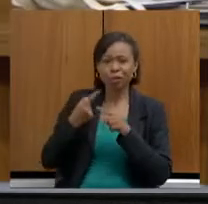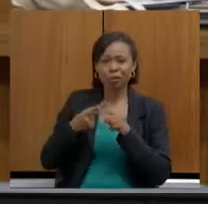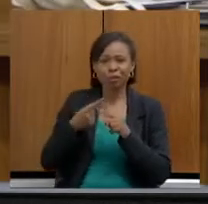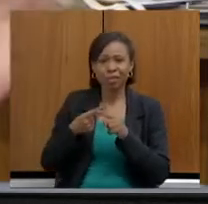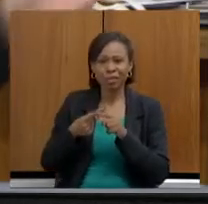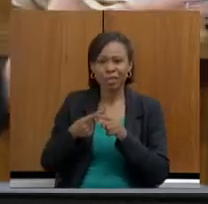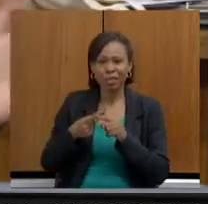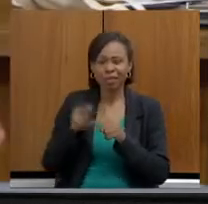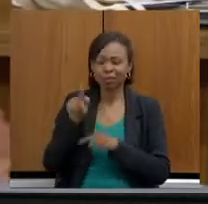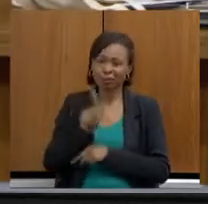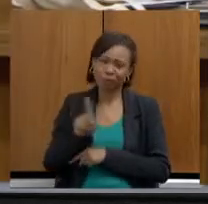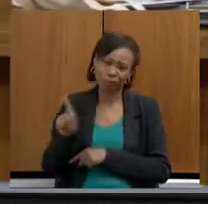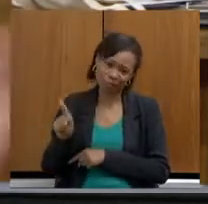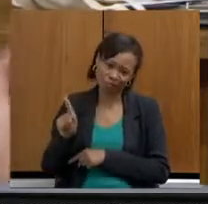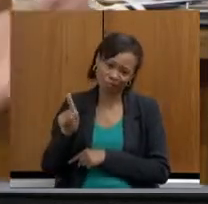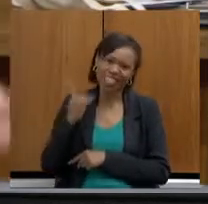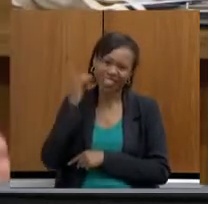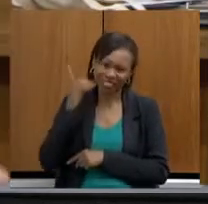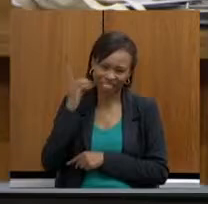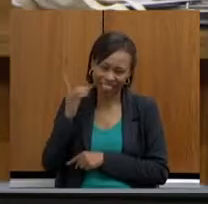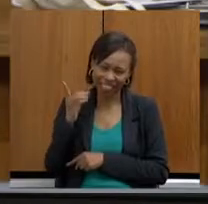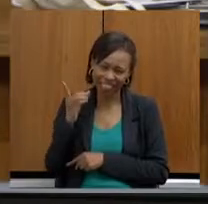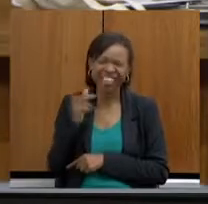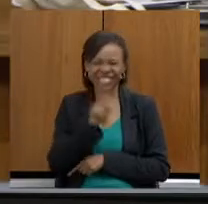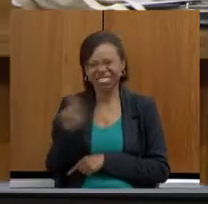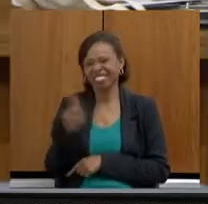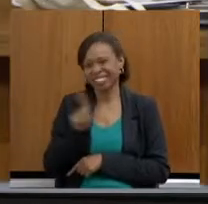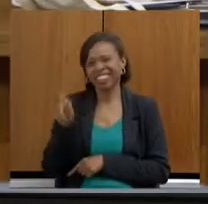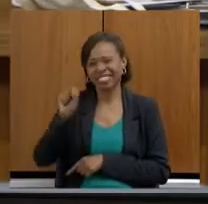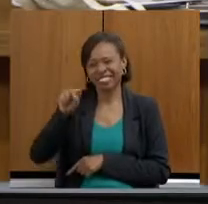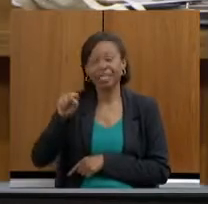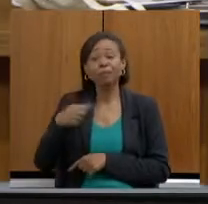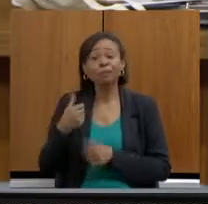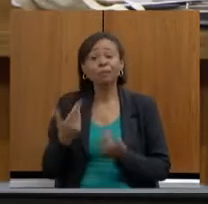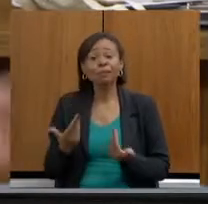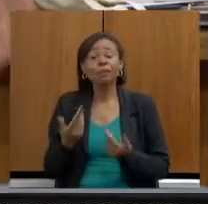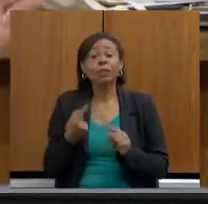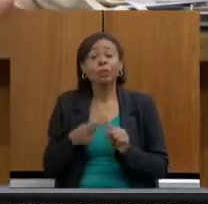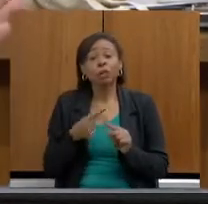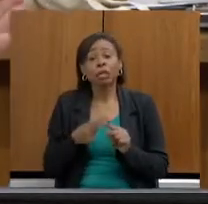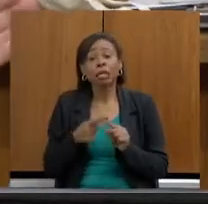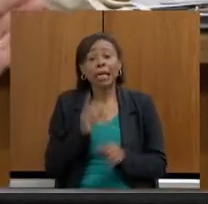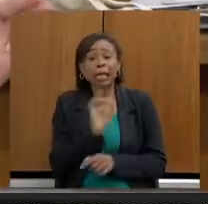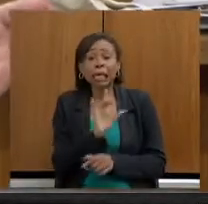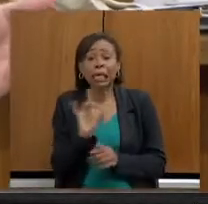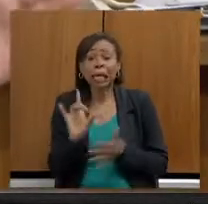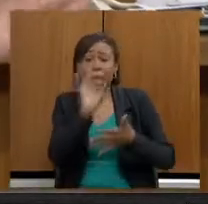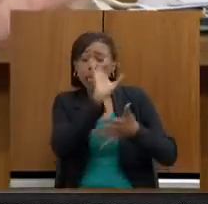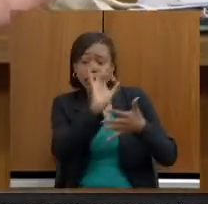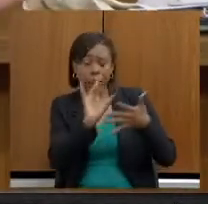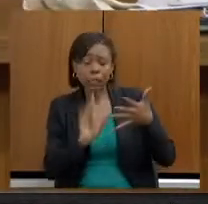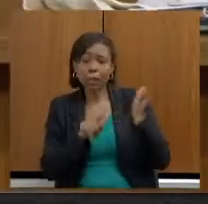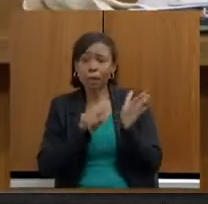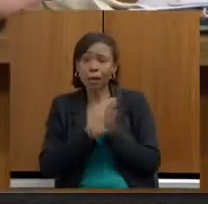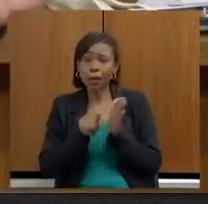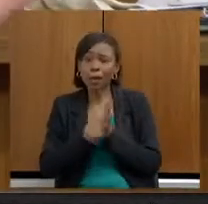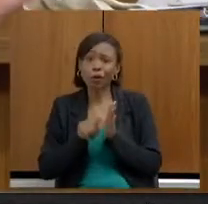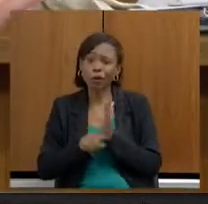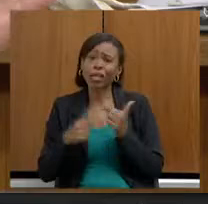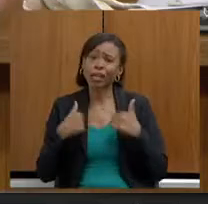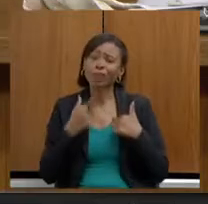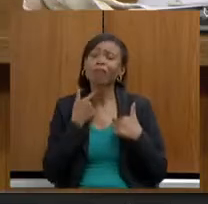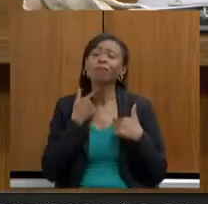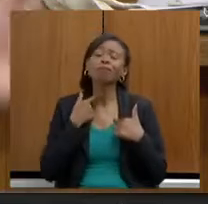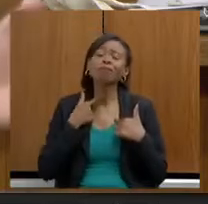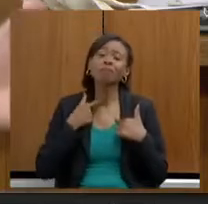a deputado né Professor Deputado professor professor é porque cada uma delas me dá uma vontade enorme